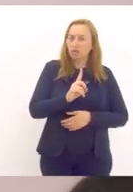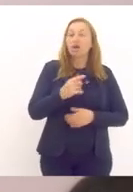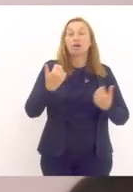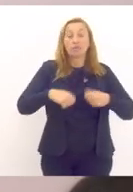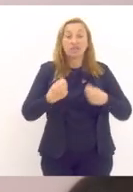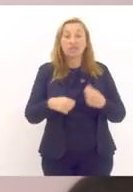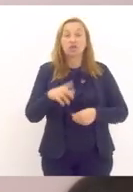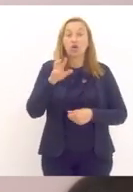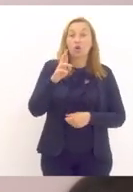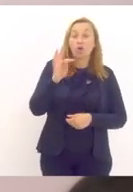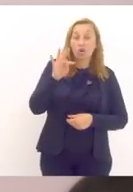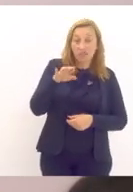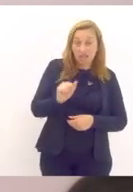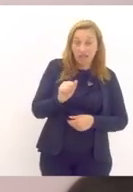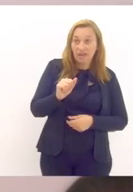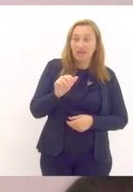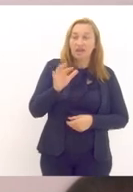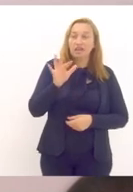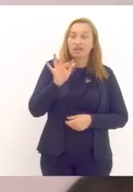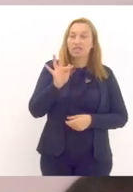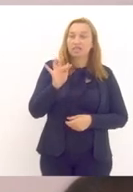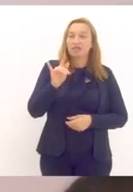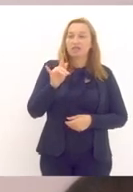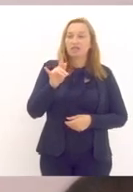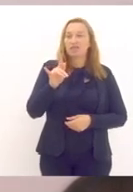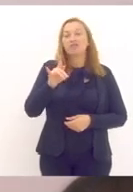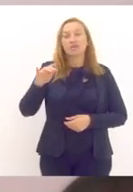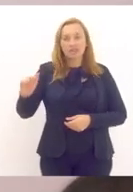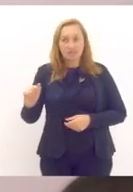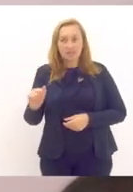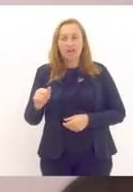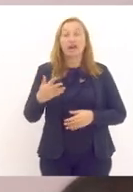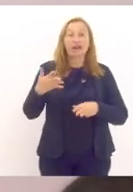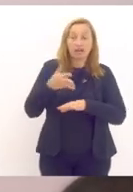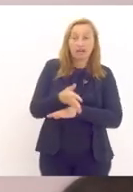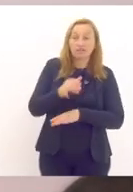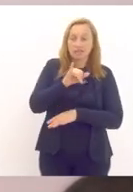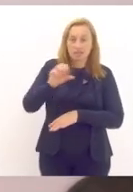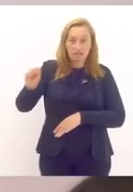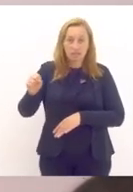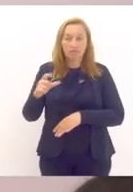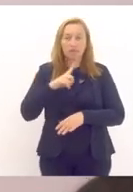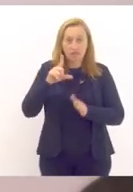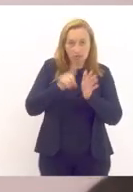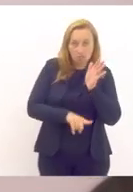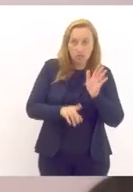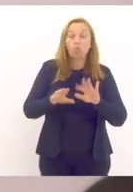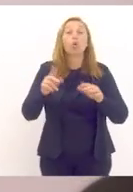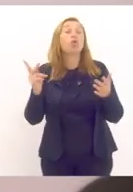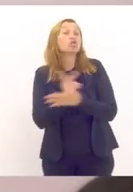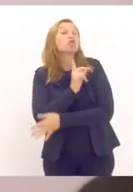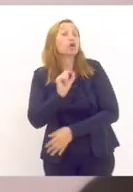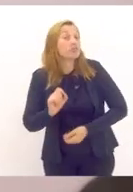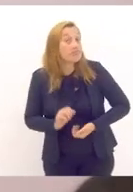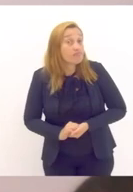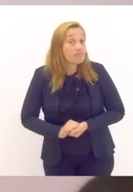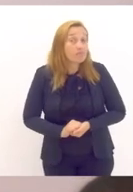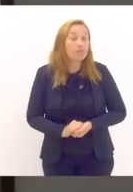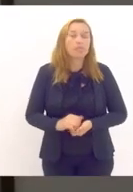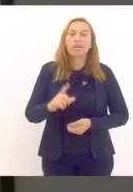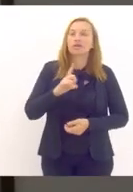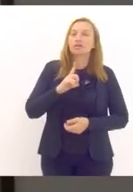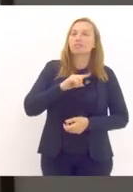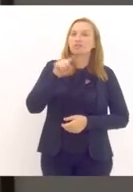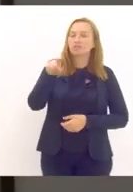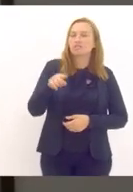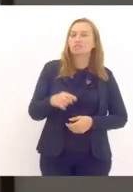para isso. Então, assim, entra muito ICMS de importação, que depois ele tem uma redução. Então, o que aconteceu aqui? Nós temos ali, em